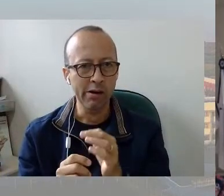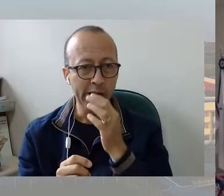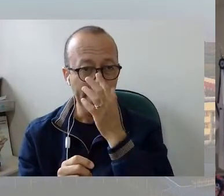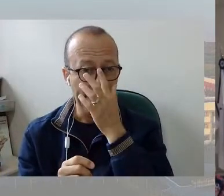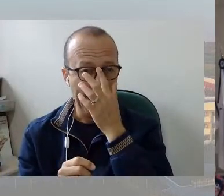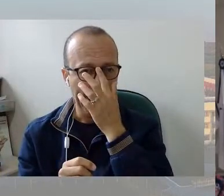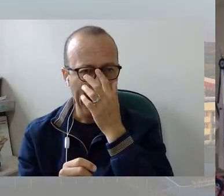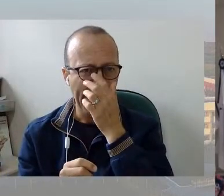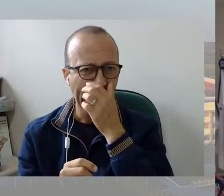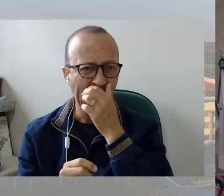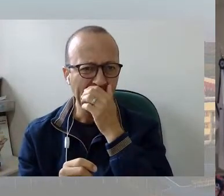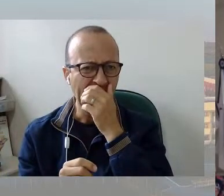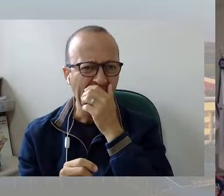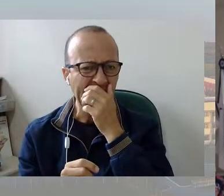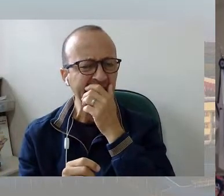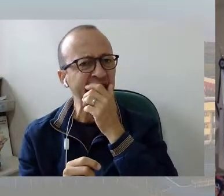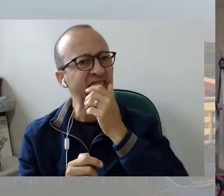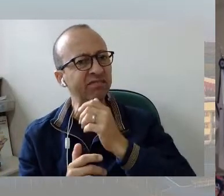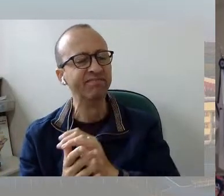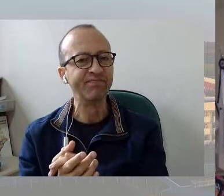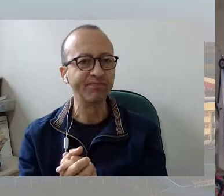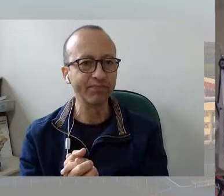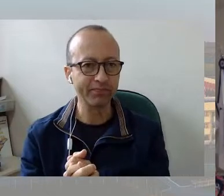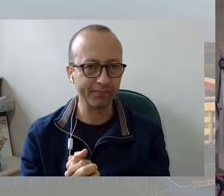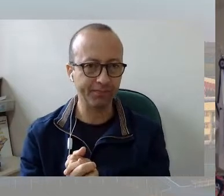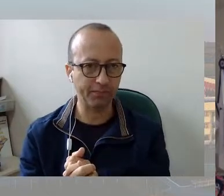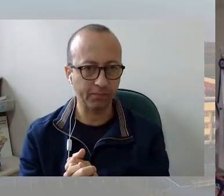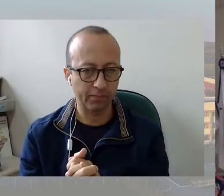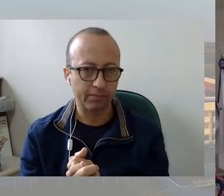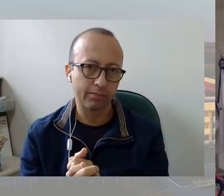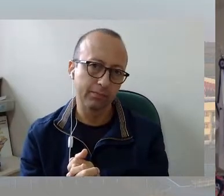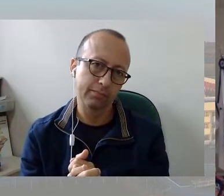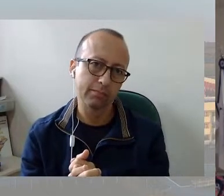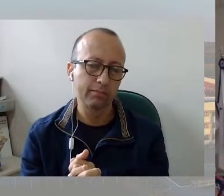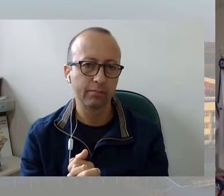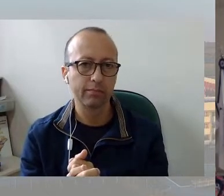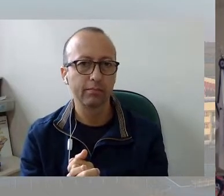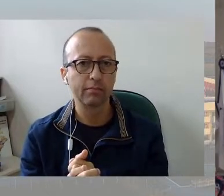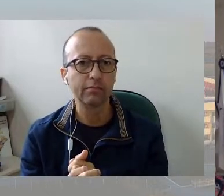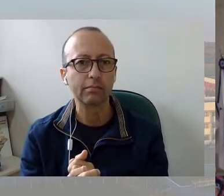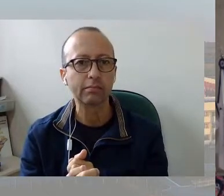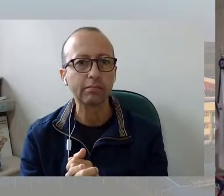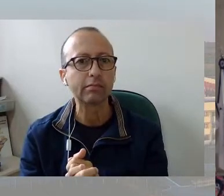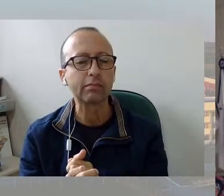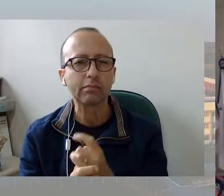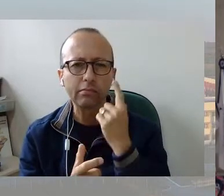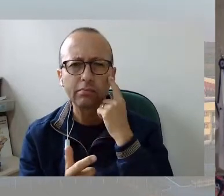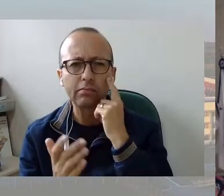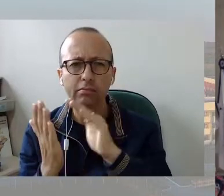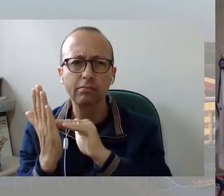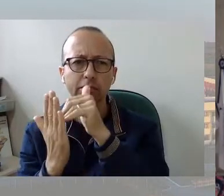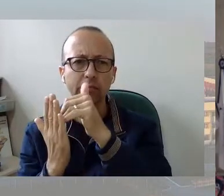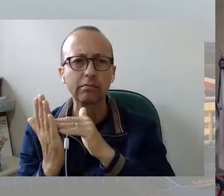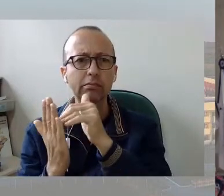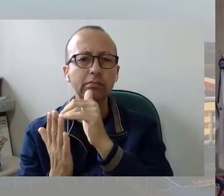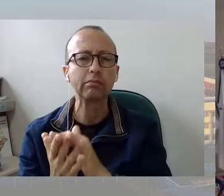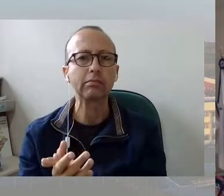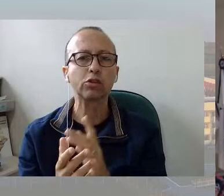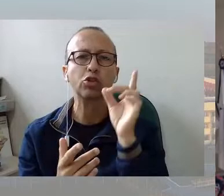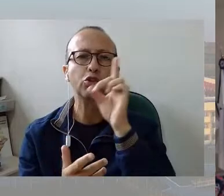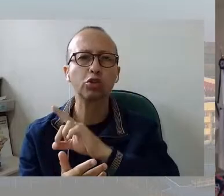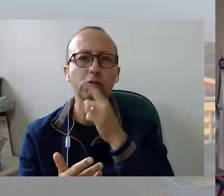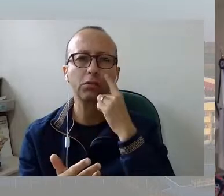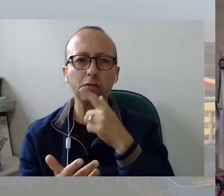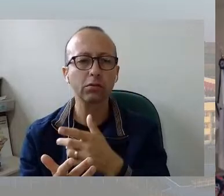entendível assim, por toda a comunidade, né, fora da Unipampa também. Então, acho que é isso. Qual que é? Desculpa, abre o calendário para mim. Oh, só para ver a data aí.